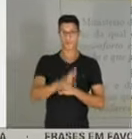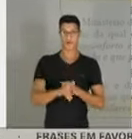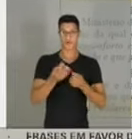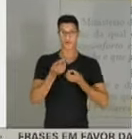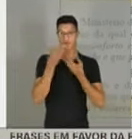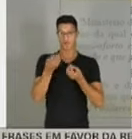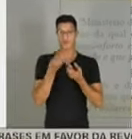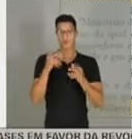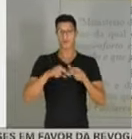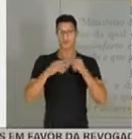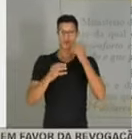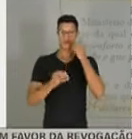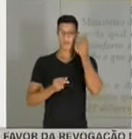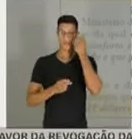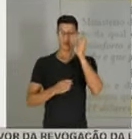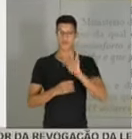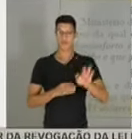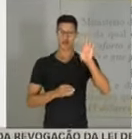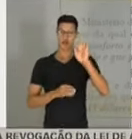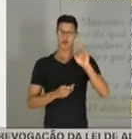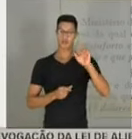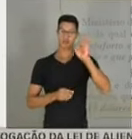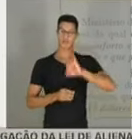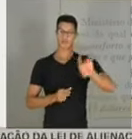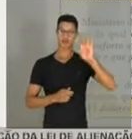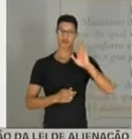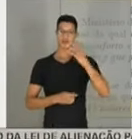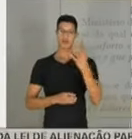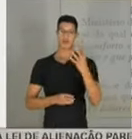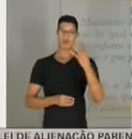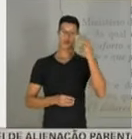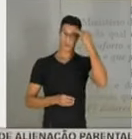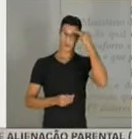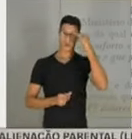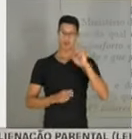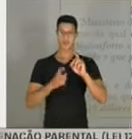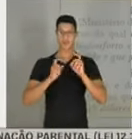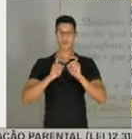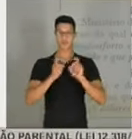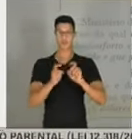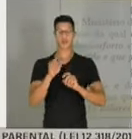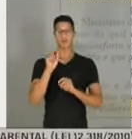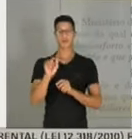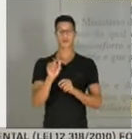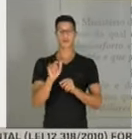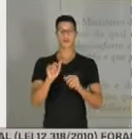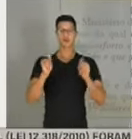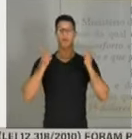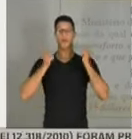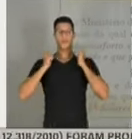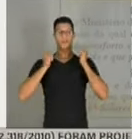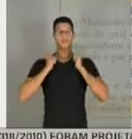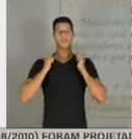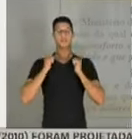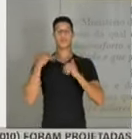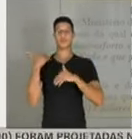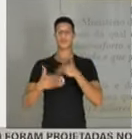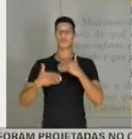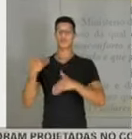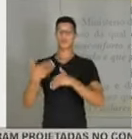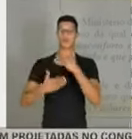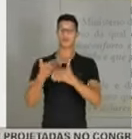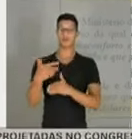de informação por uma deputada federal, em especial as 4 memórias de reunião, foram omitidas do